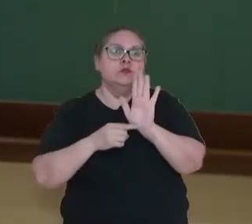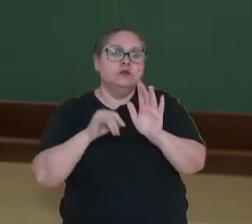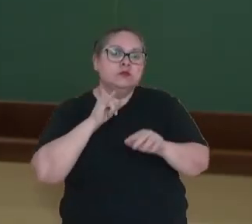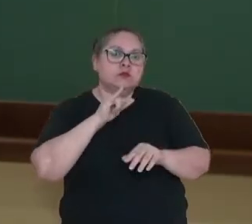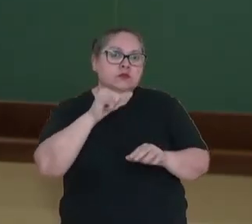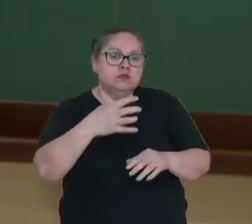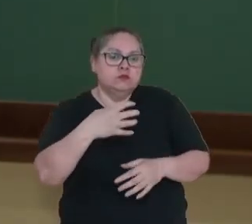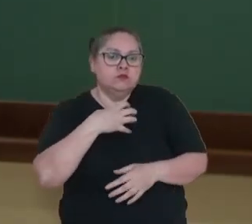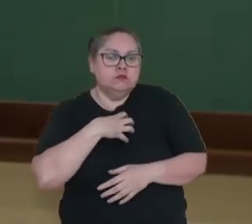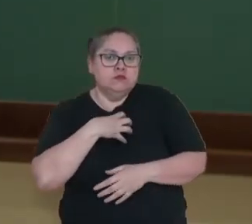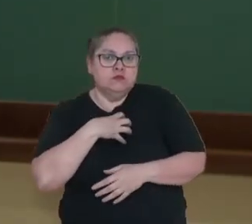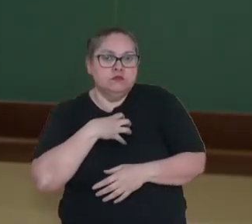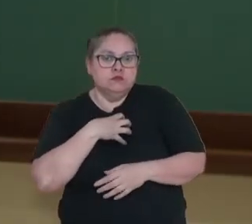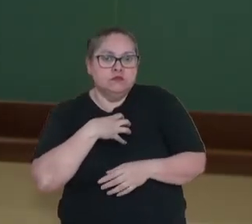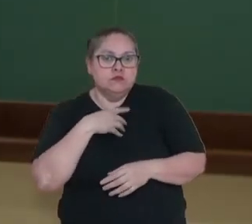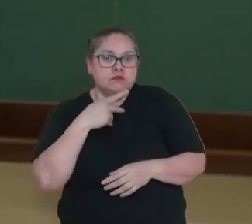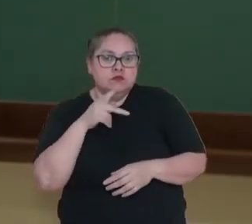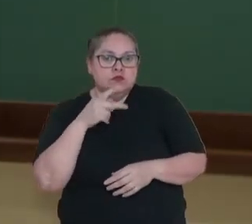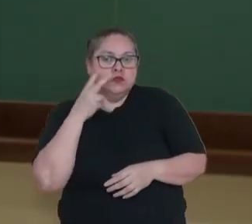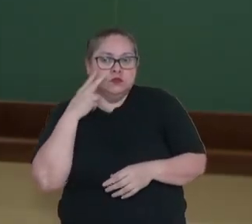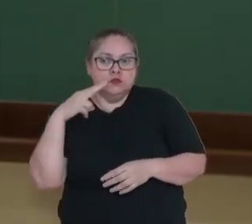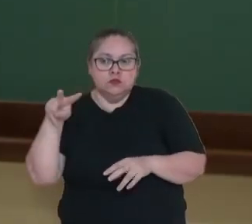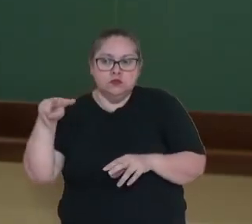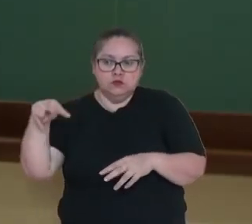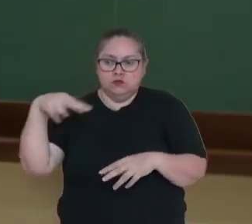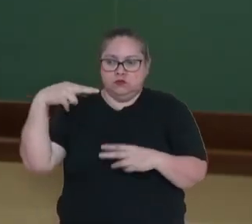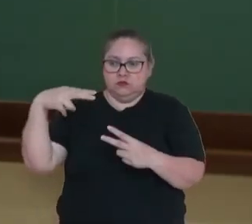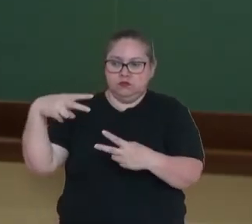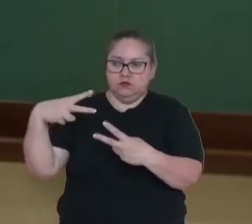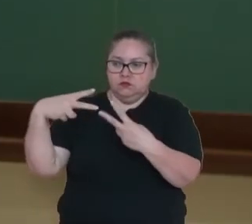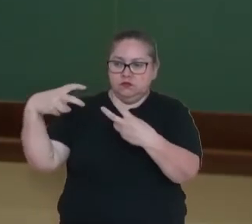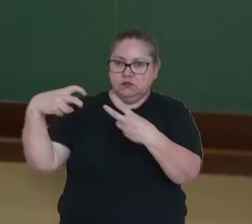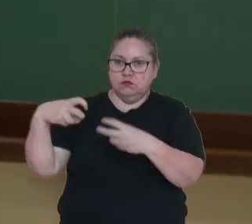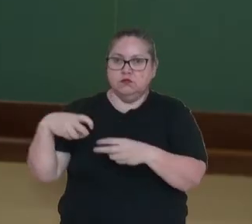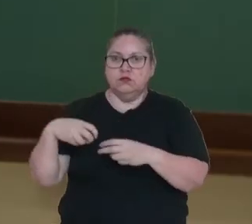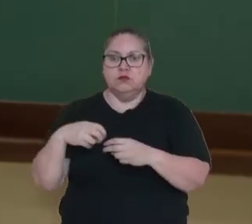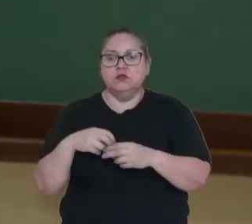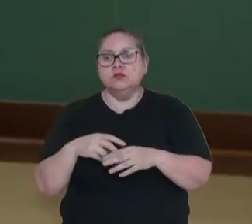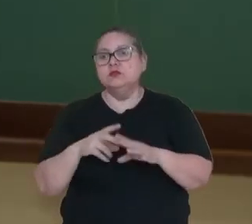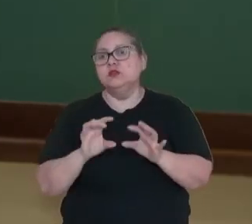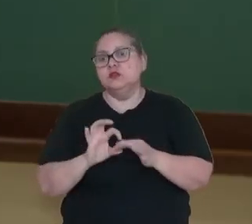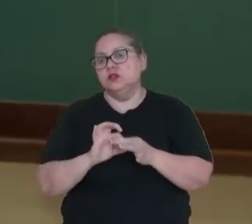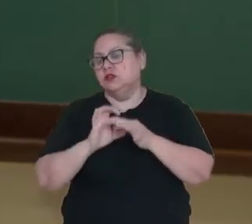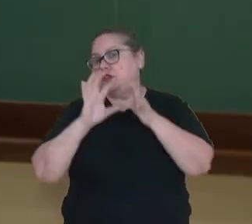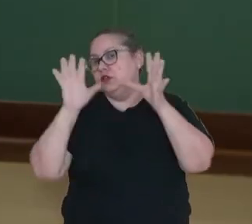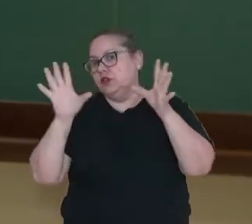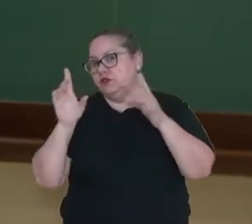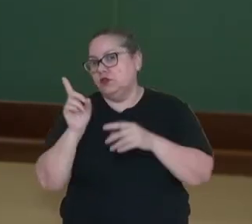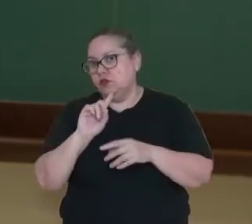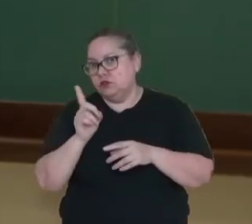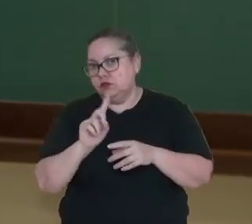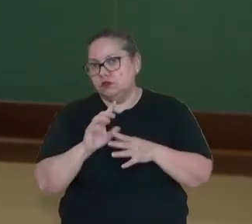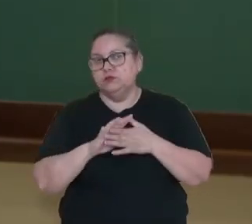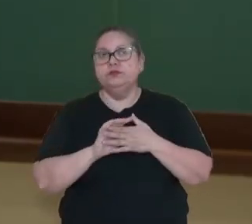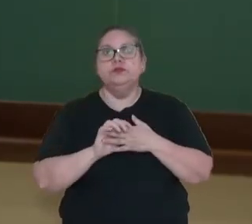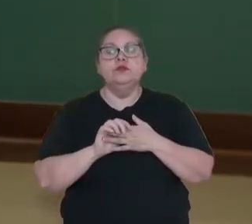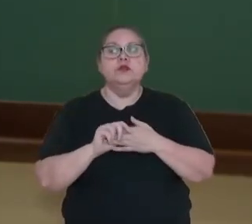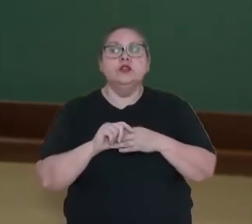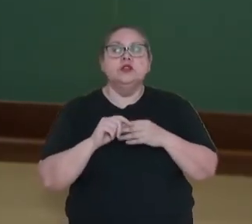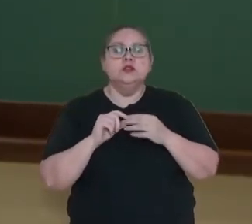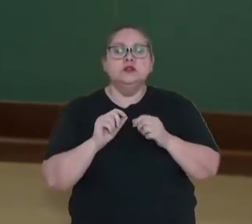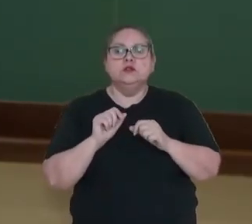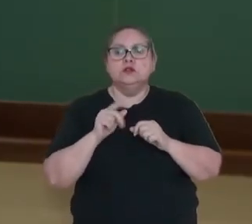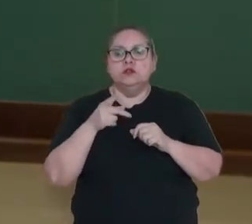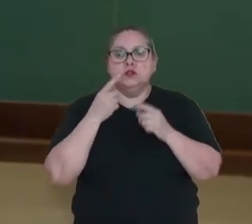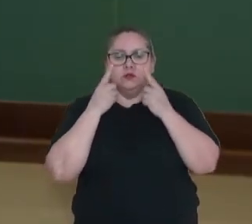alguma emoção a seus observadores. Podem ser voluntárias ou involuntárias, tá? Quando